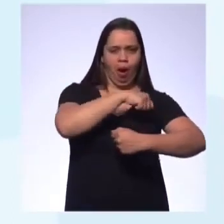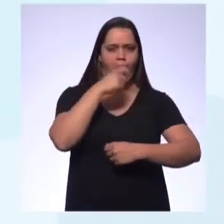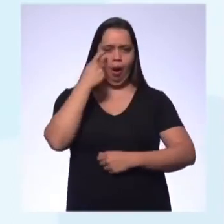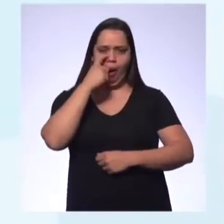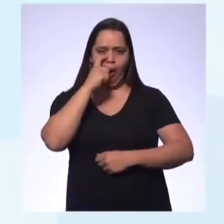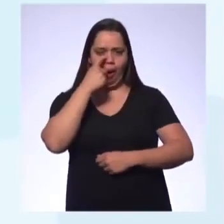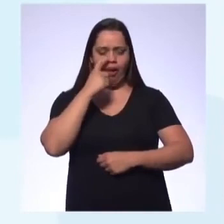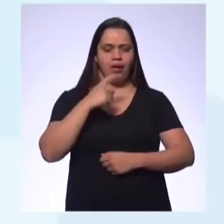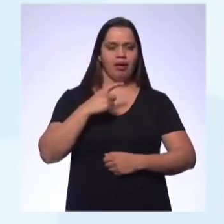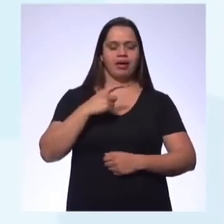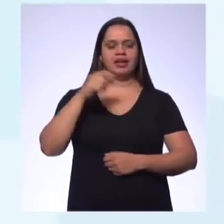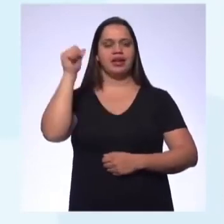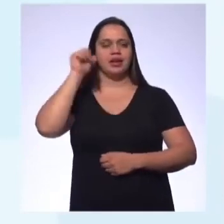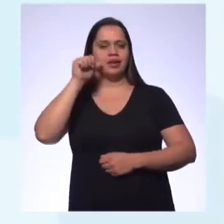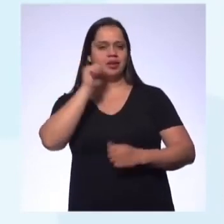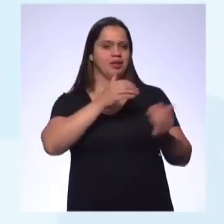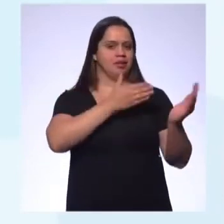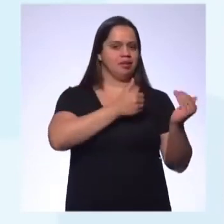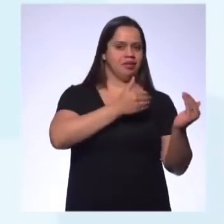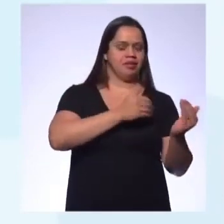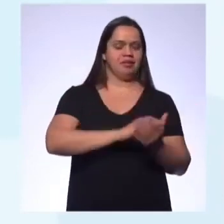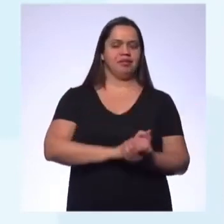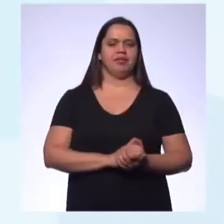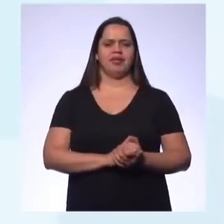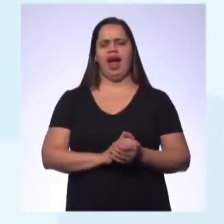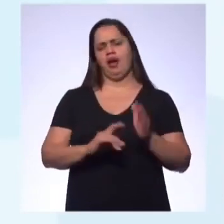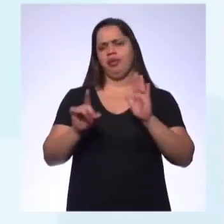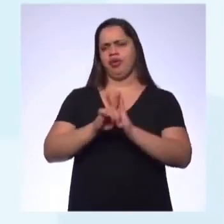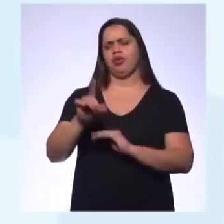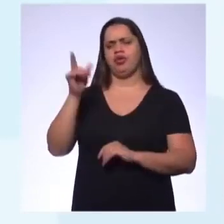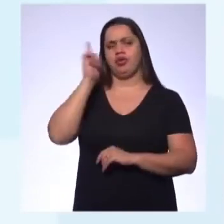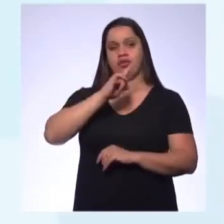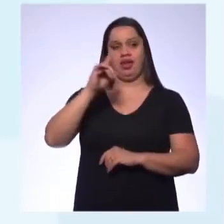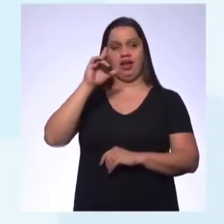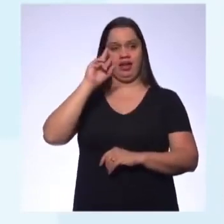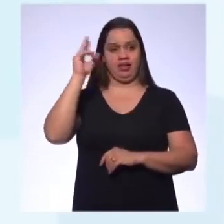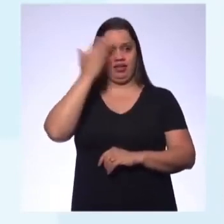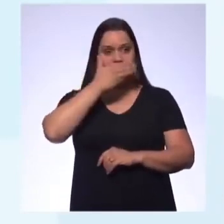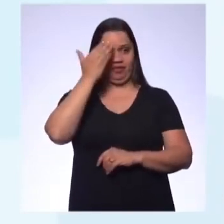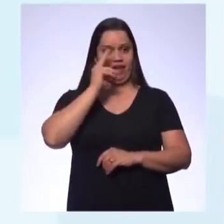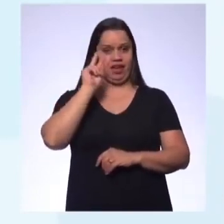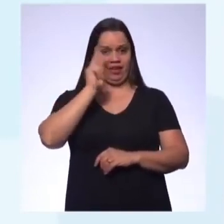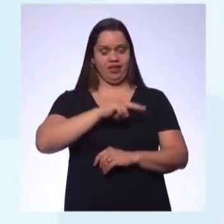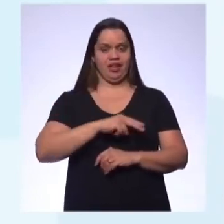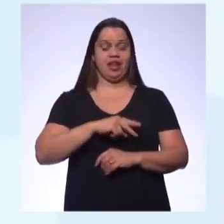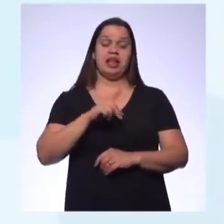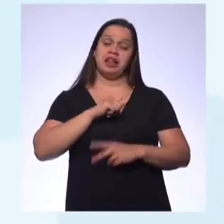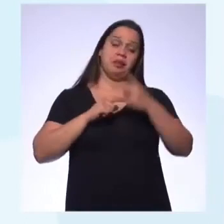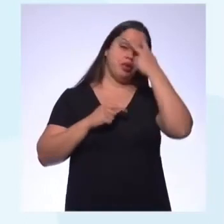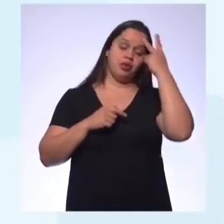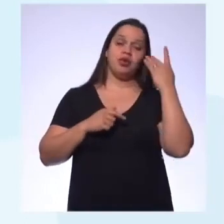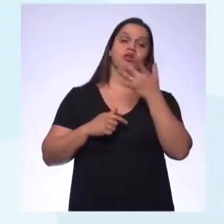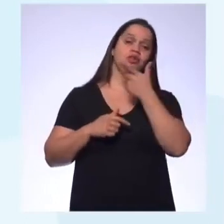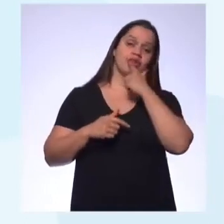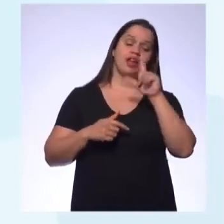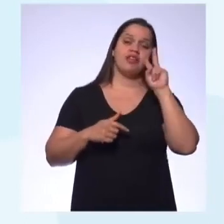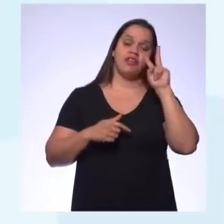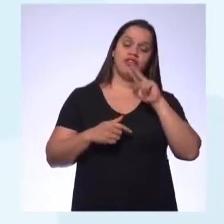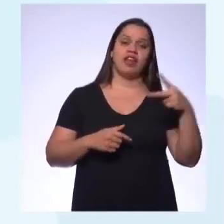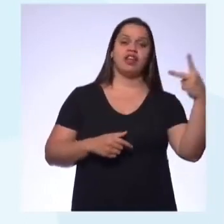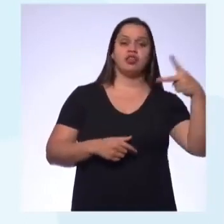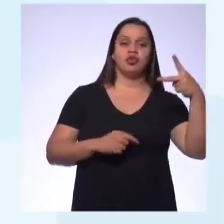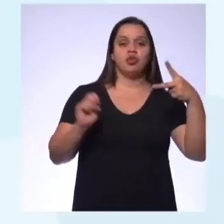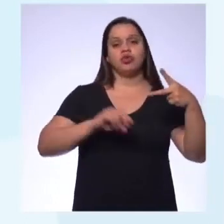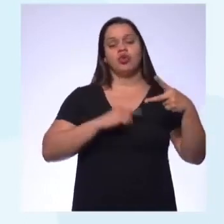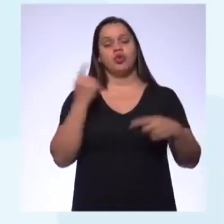enfim. E você consegue ver, ó, tem gente que consegue ver as duas, tem gente que consegue ver só uma, depois de